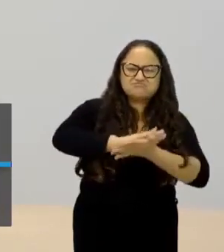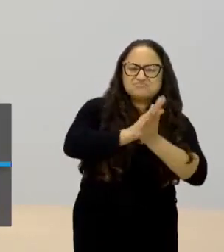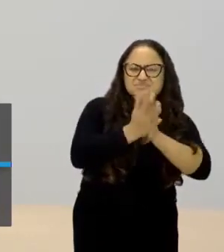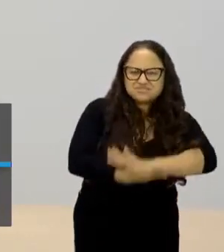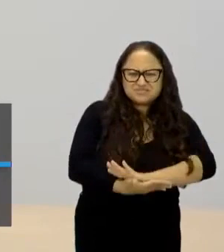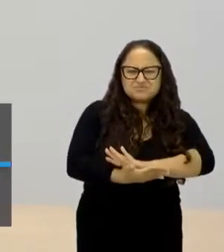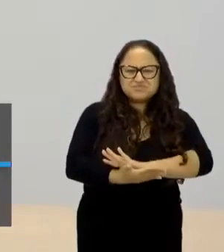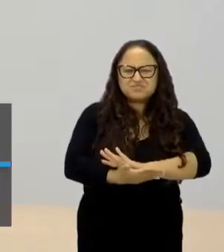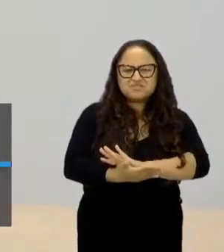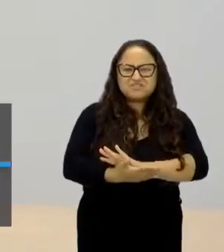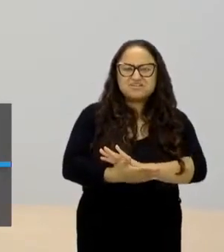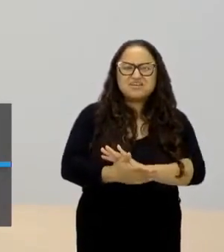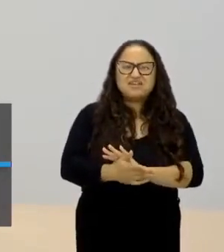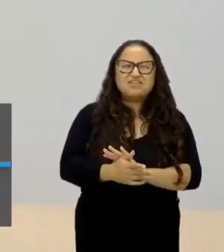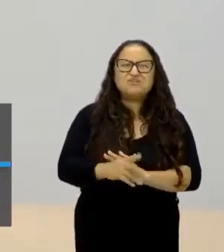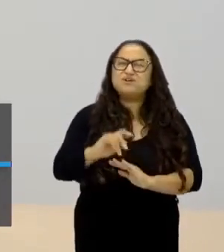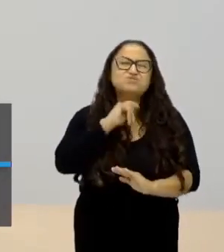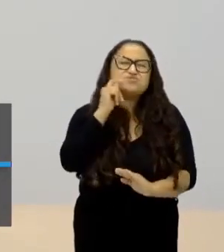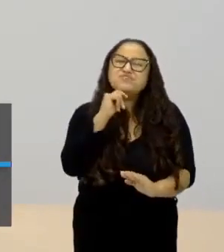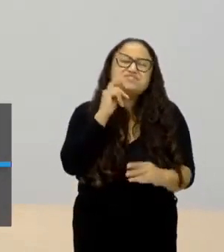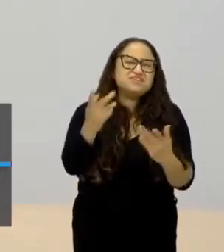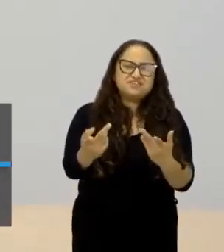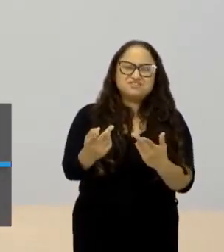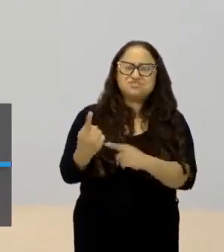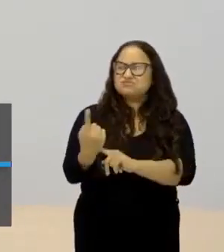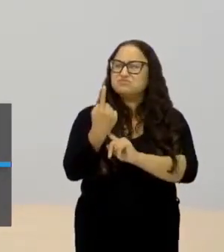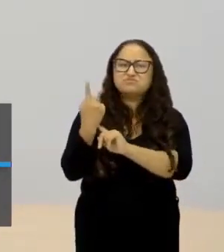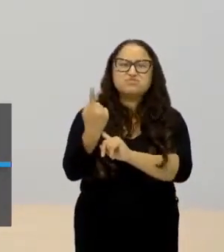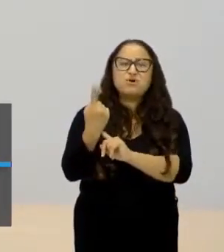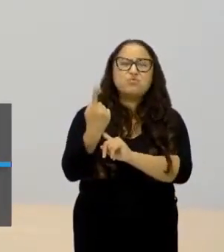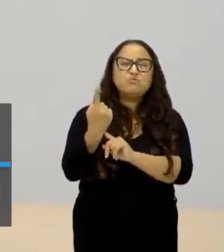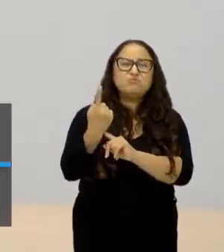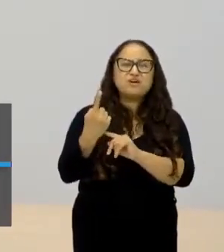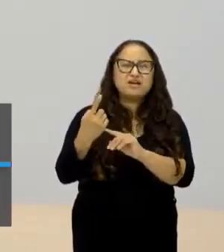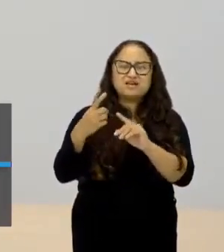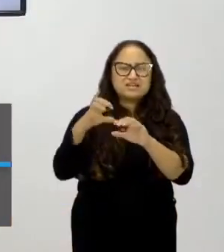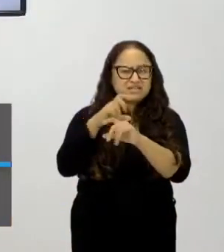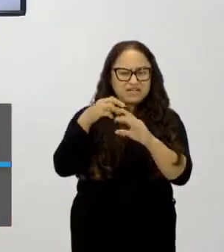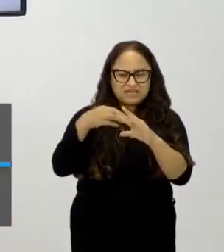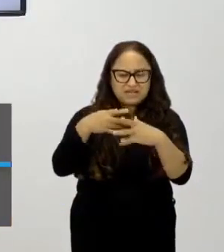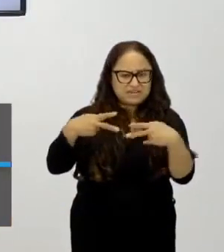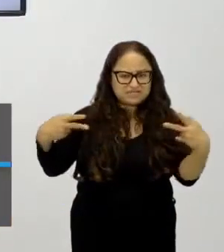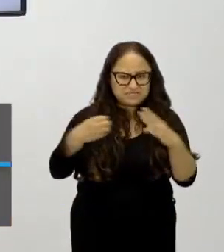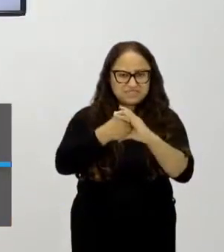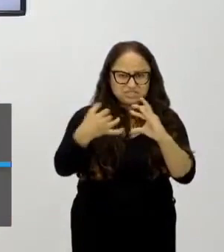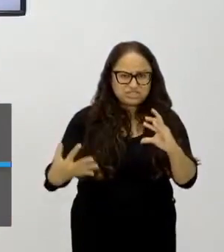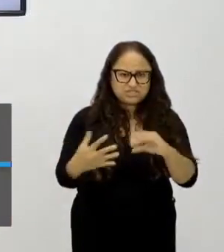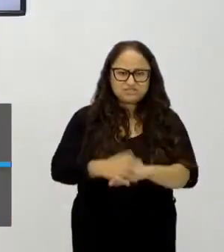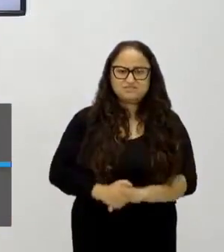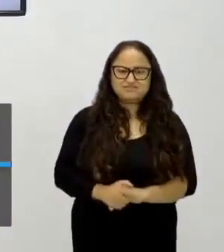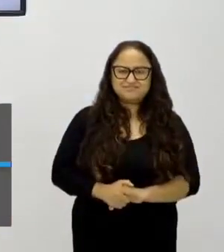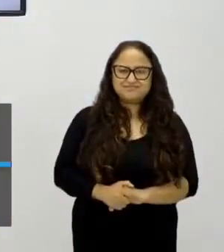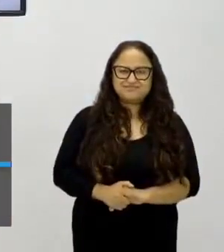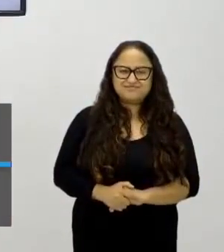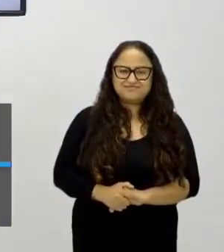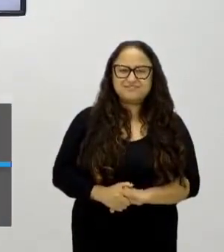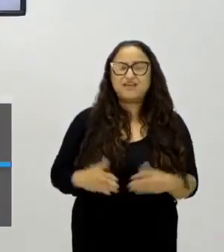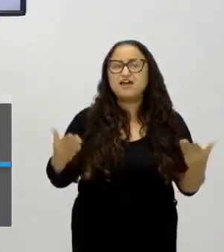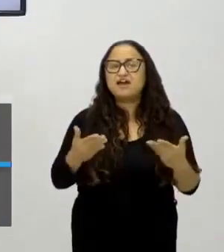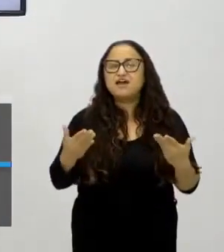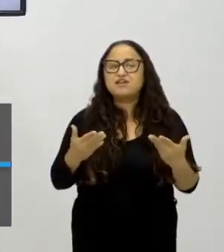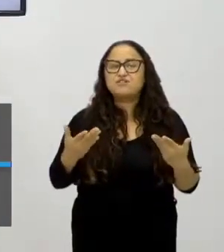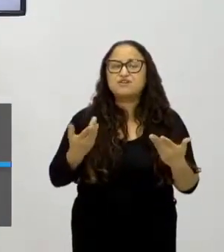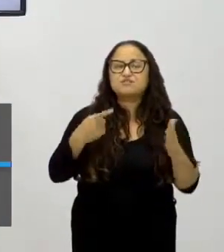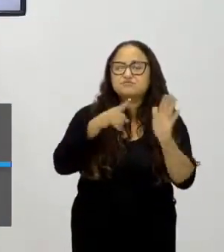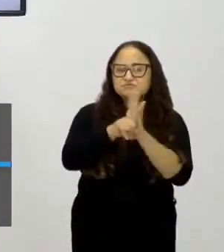it's enough one word. Yes. Respect. Respect. That's it. Okay. Something that you can do